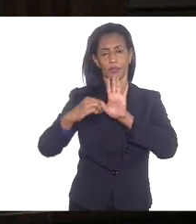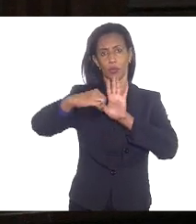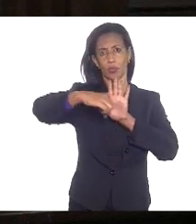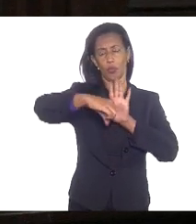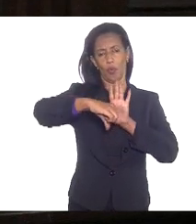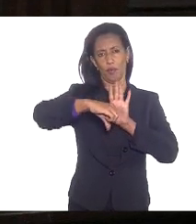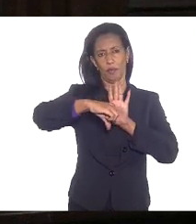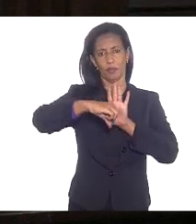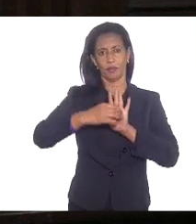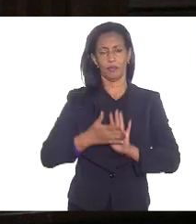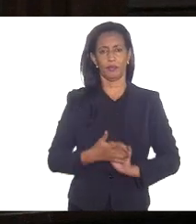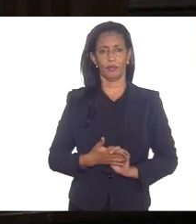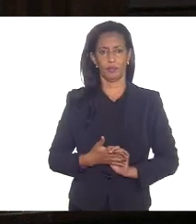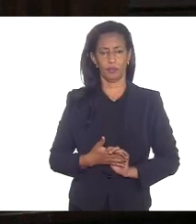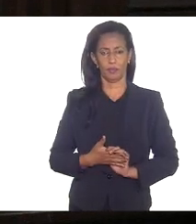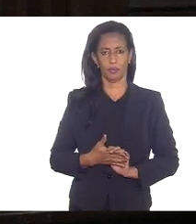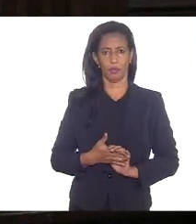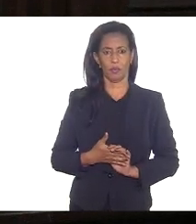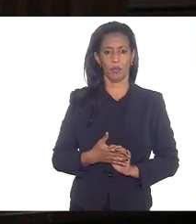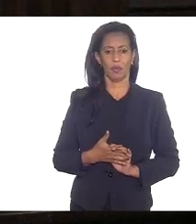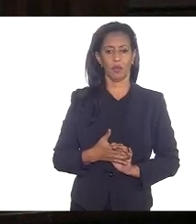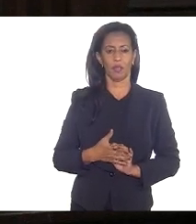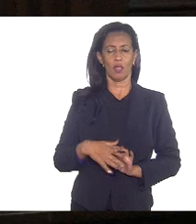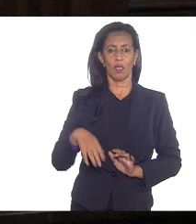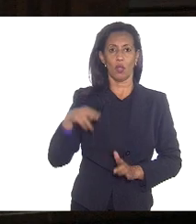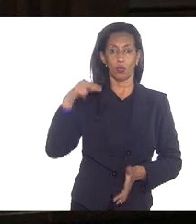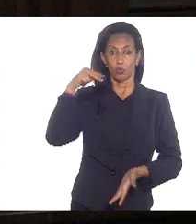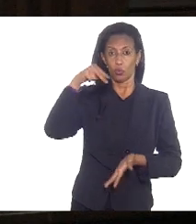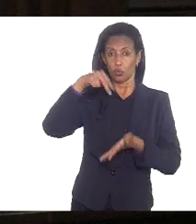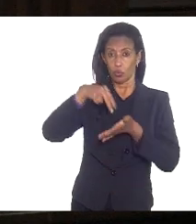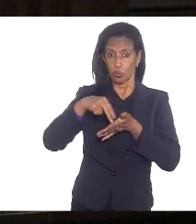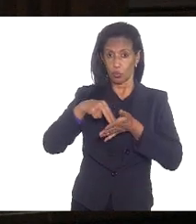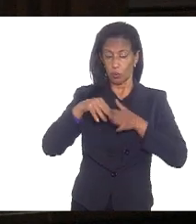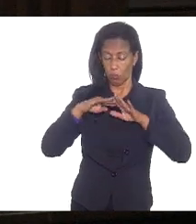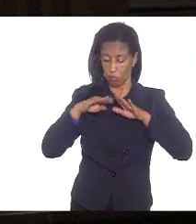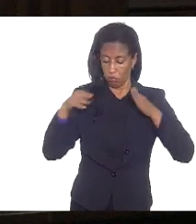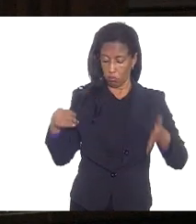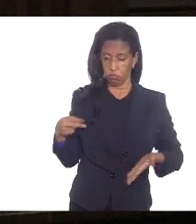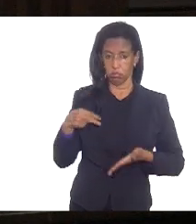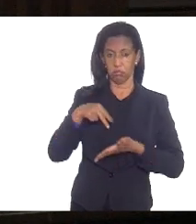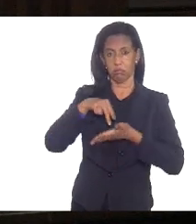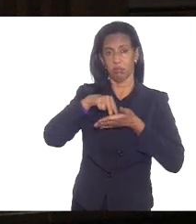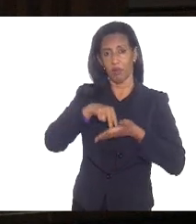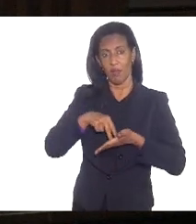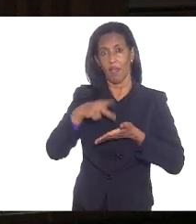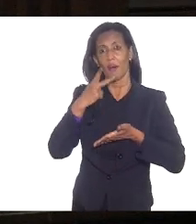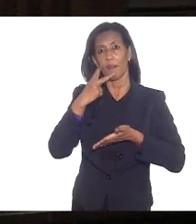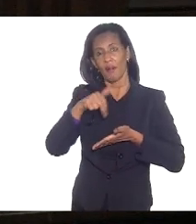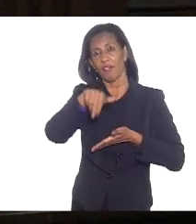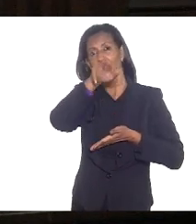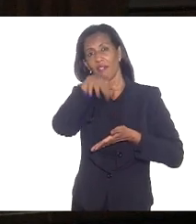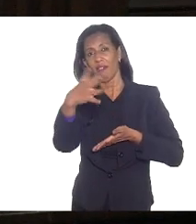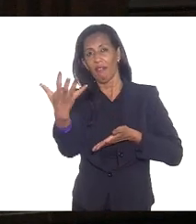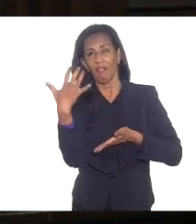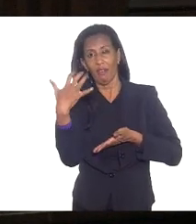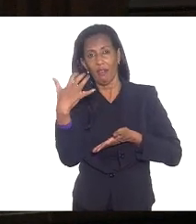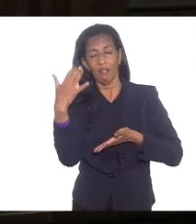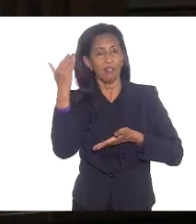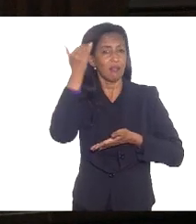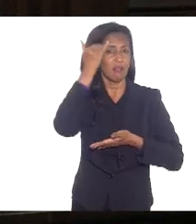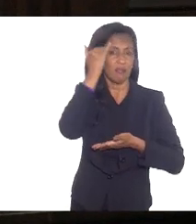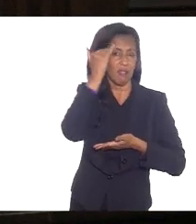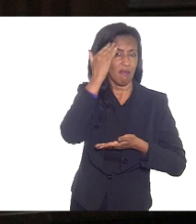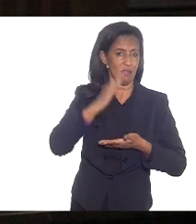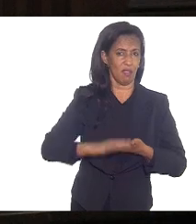9. Subo a esta tribuna hoje para falar a quem tem ouvidos para ouvir,